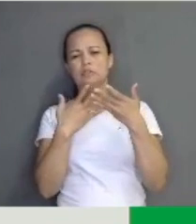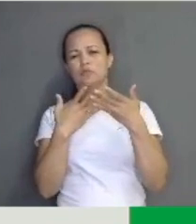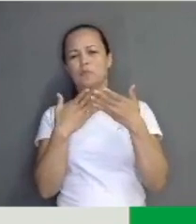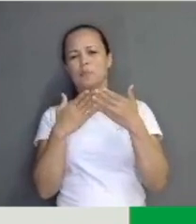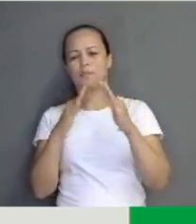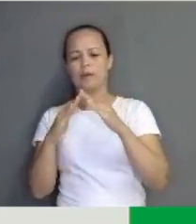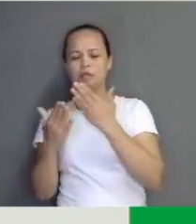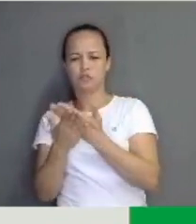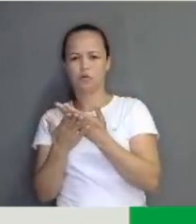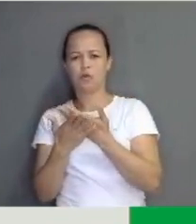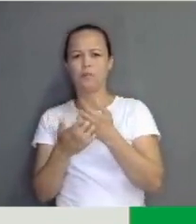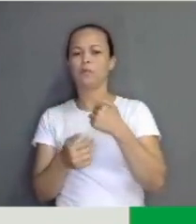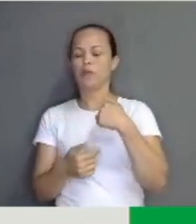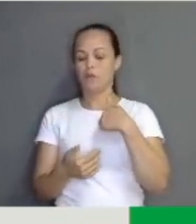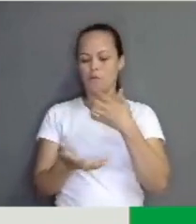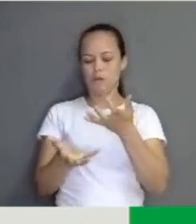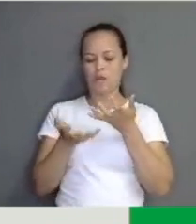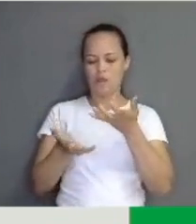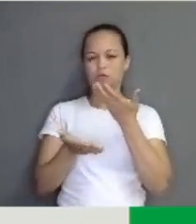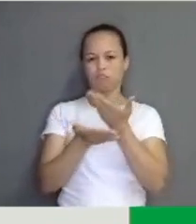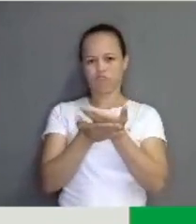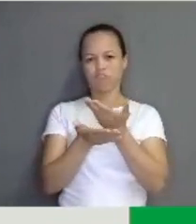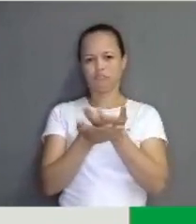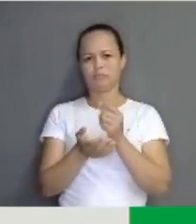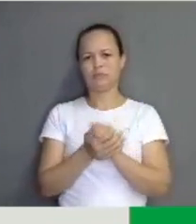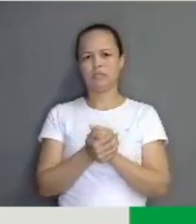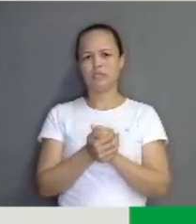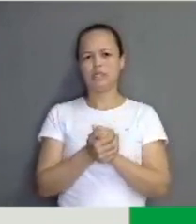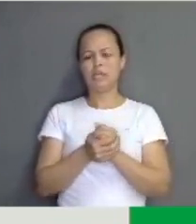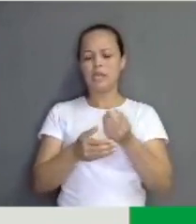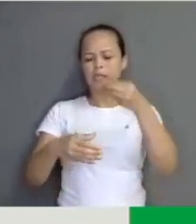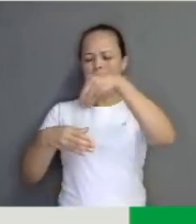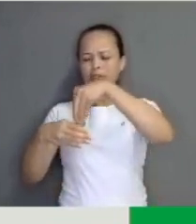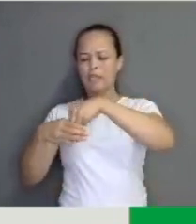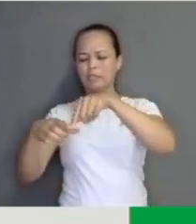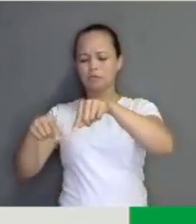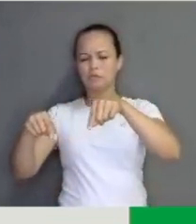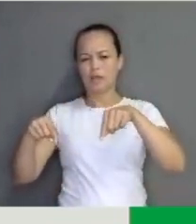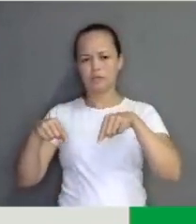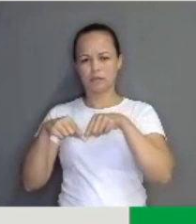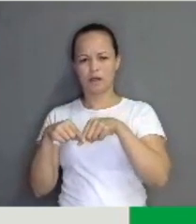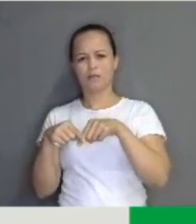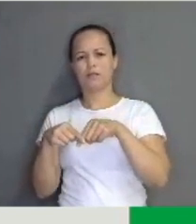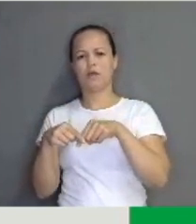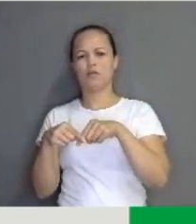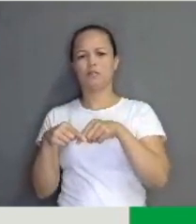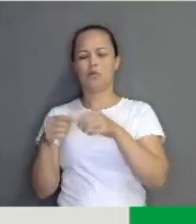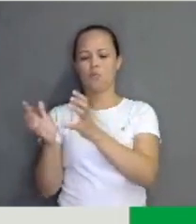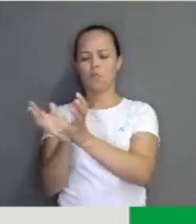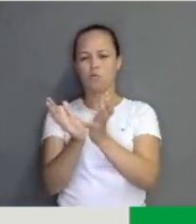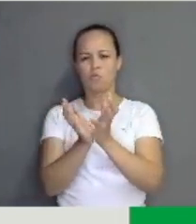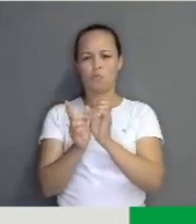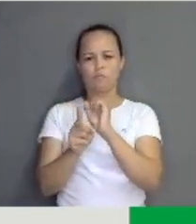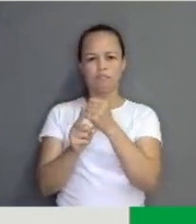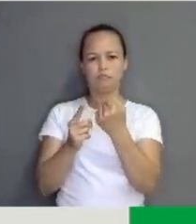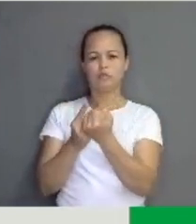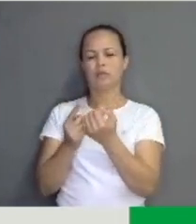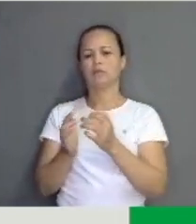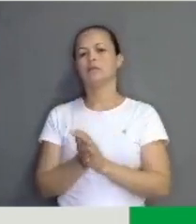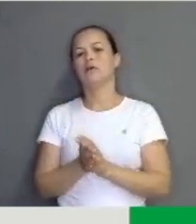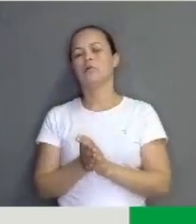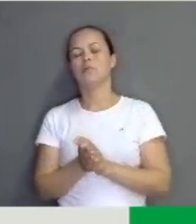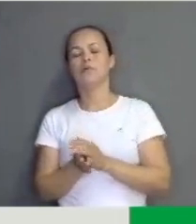quero estudar. E lá dentro daquela sala de aula, existem outros grupos sociais. Tipo, quantos